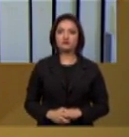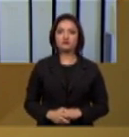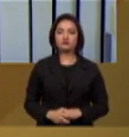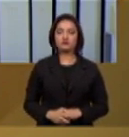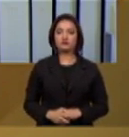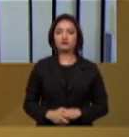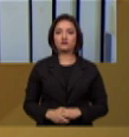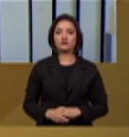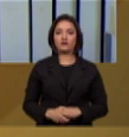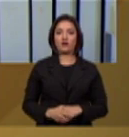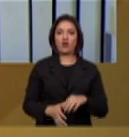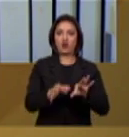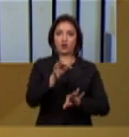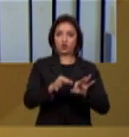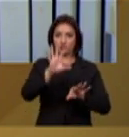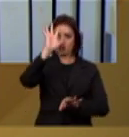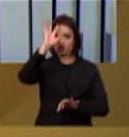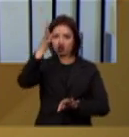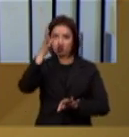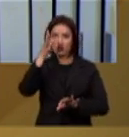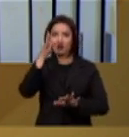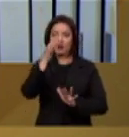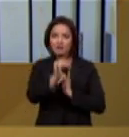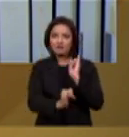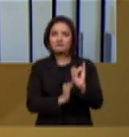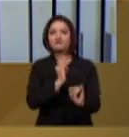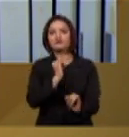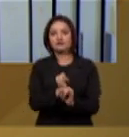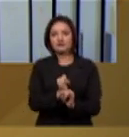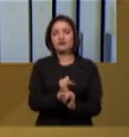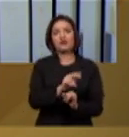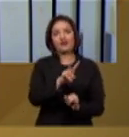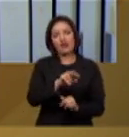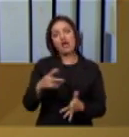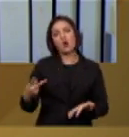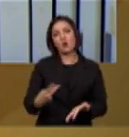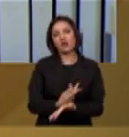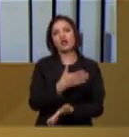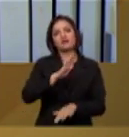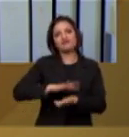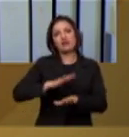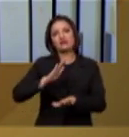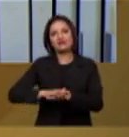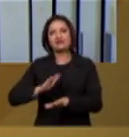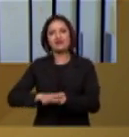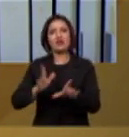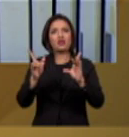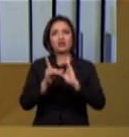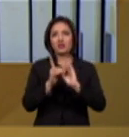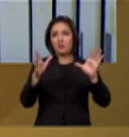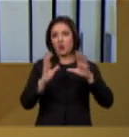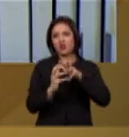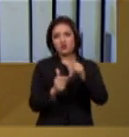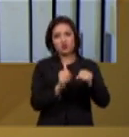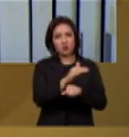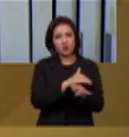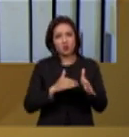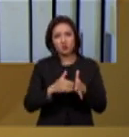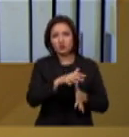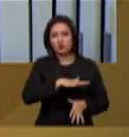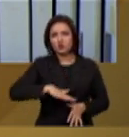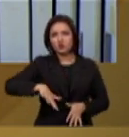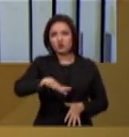Os julgamentos virtuais são uma realidade cada vez mais presente nas grandes democracias do mundo, sendo propulsores de